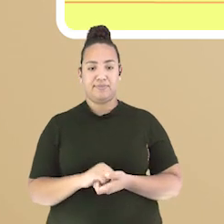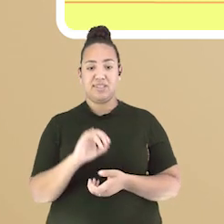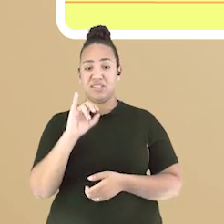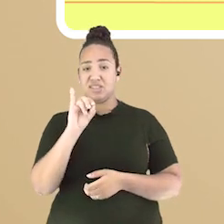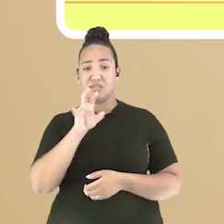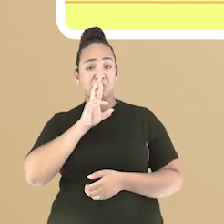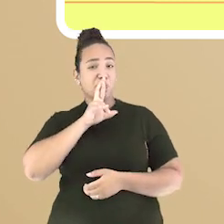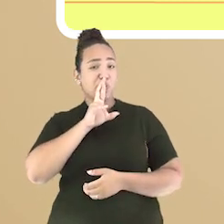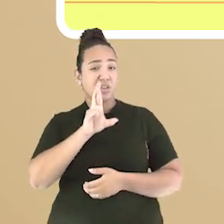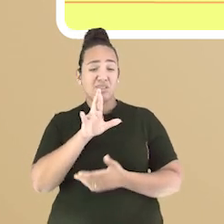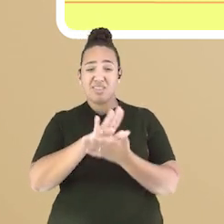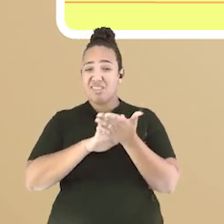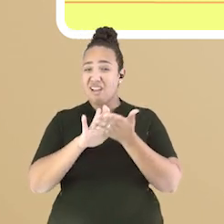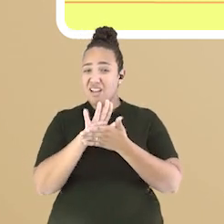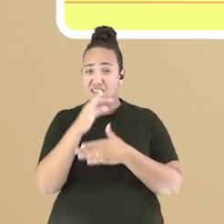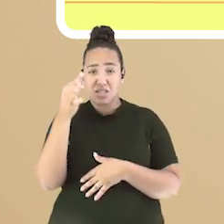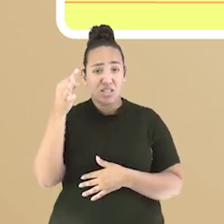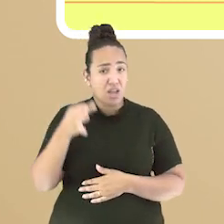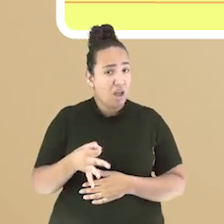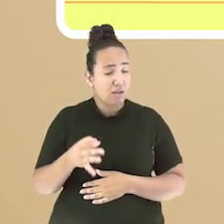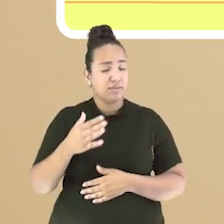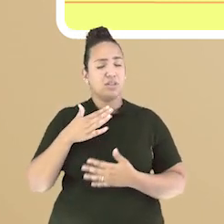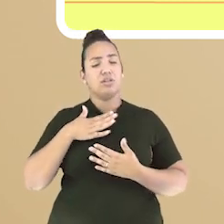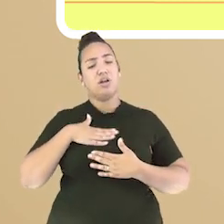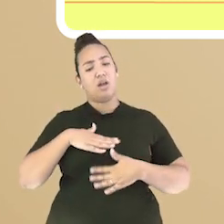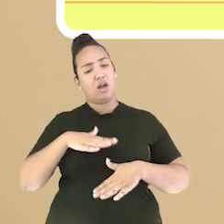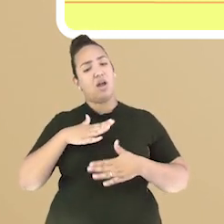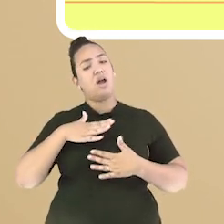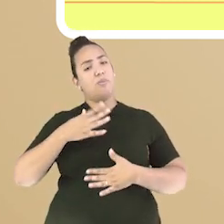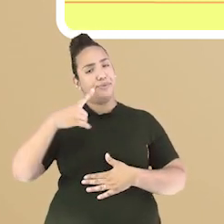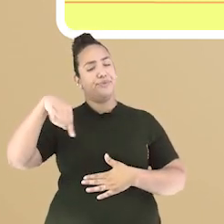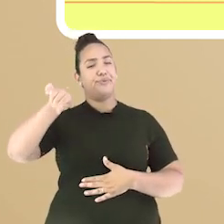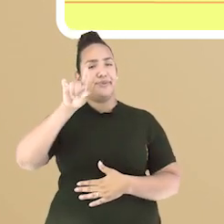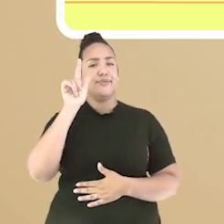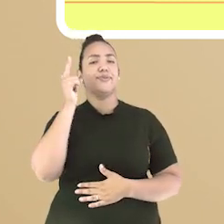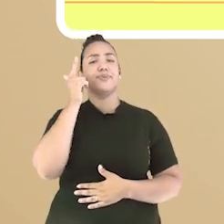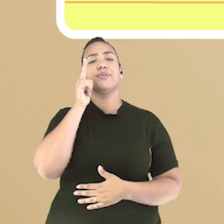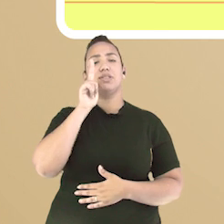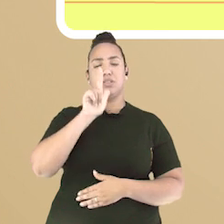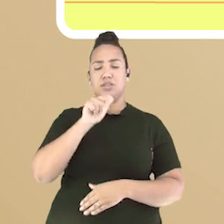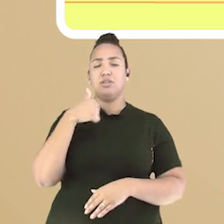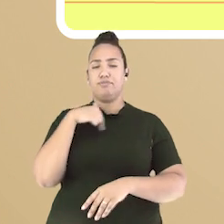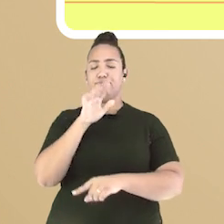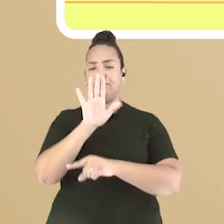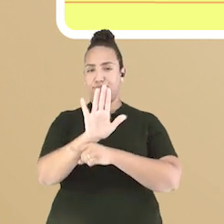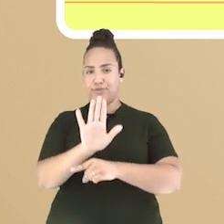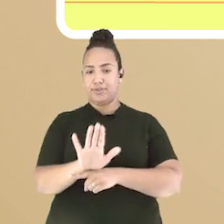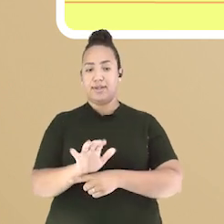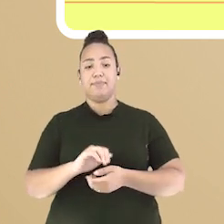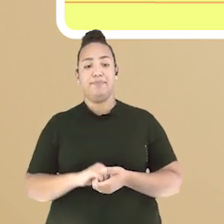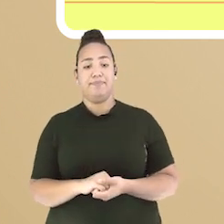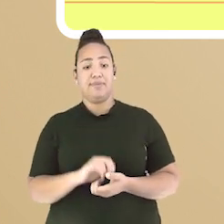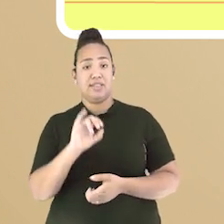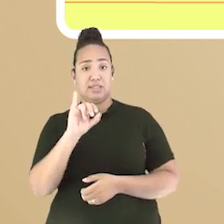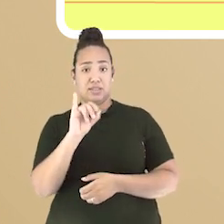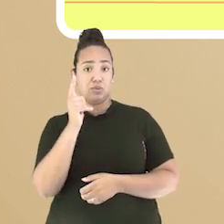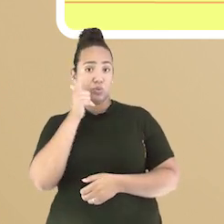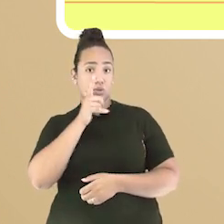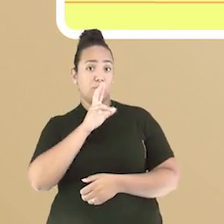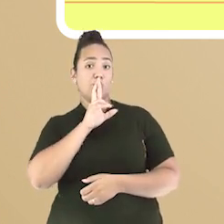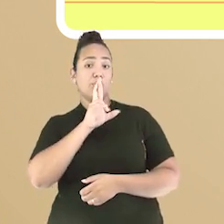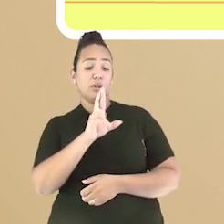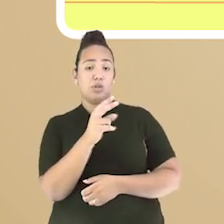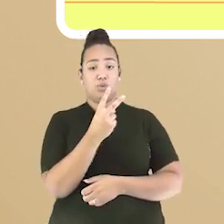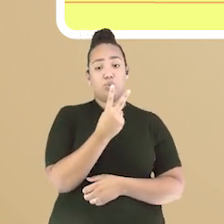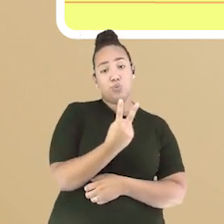acertou nenhuma ou uma questão, calma, não dá tempo de recuperar. Afinal, a gente está aqui para isso. Se você